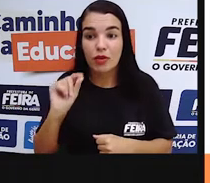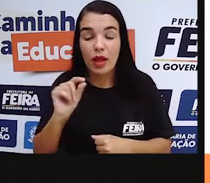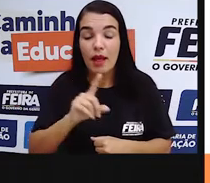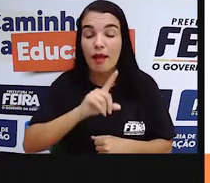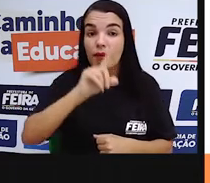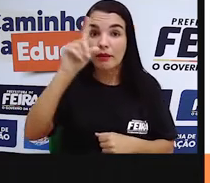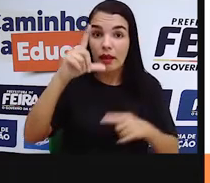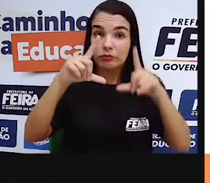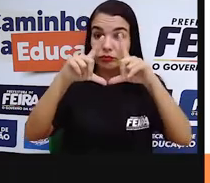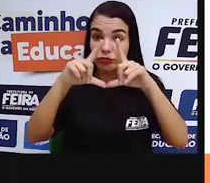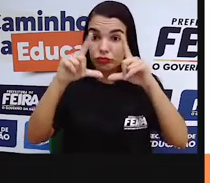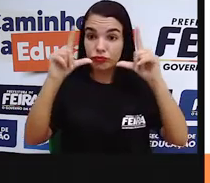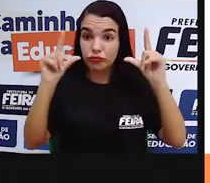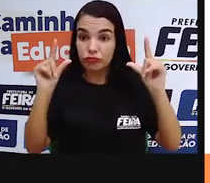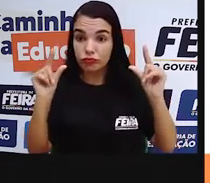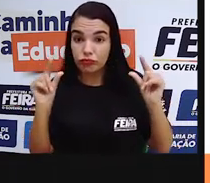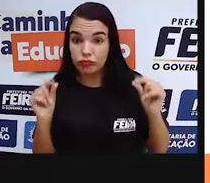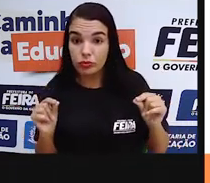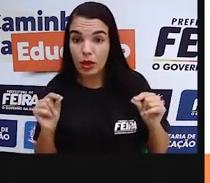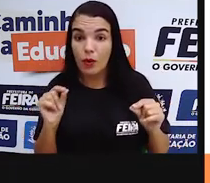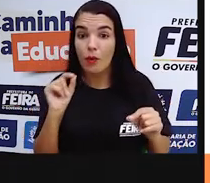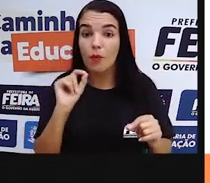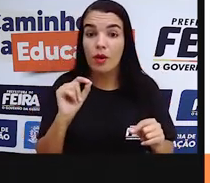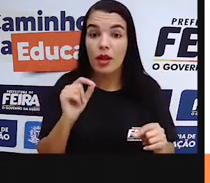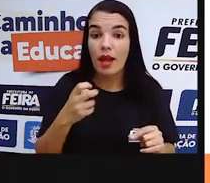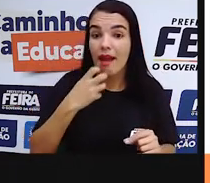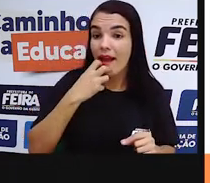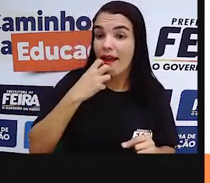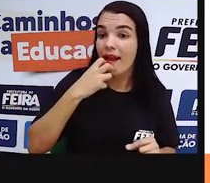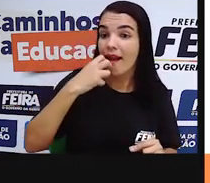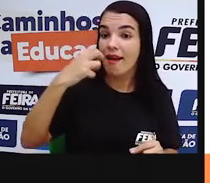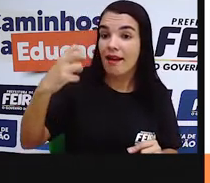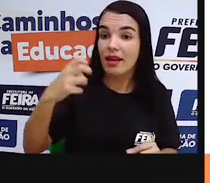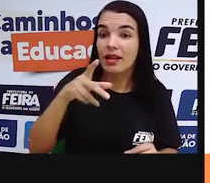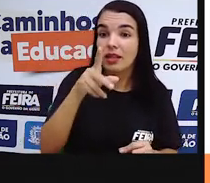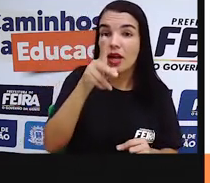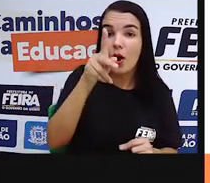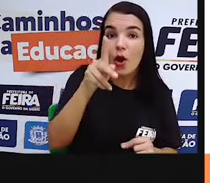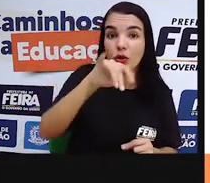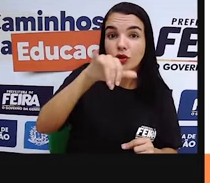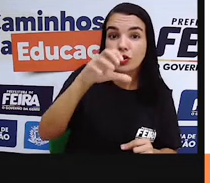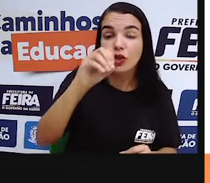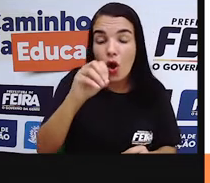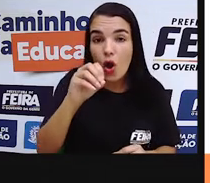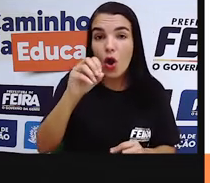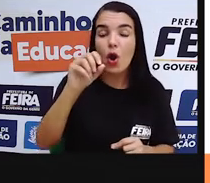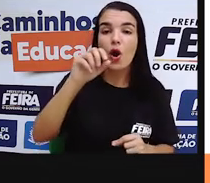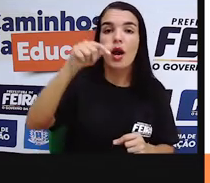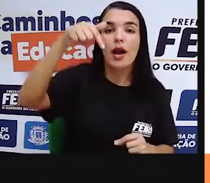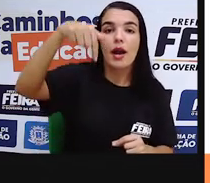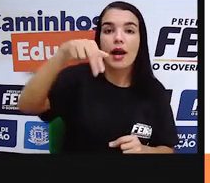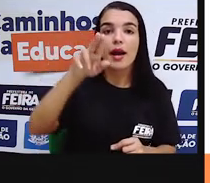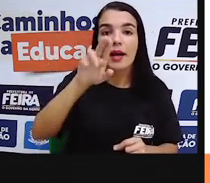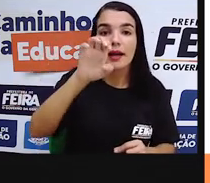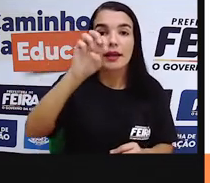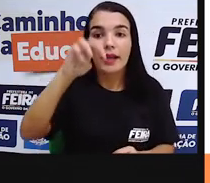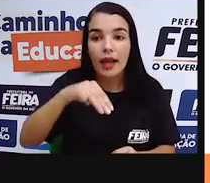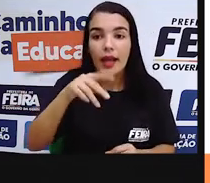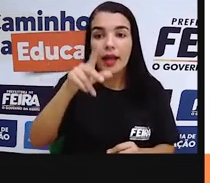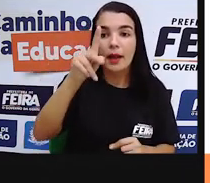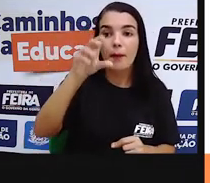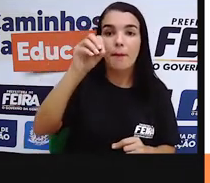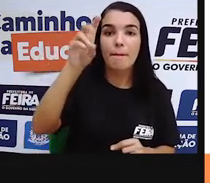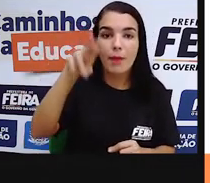que lá do outro lado do mundo, elas gritam o Jokenpô, né? Ao invés de pedra,